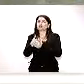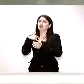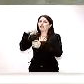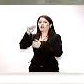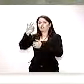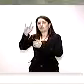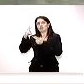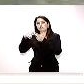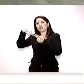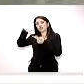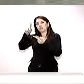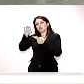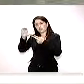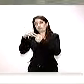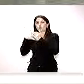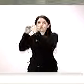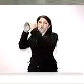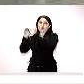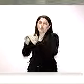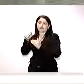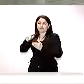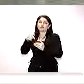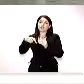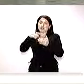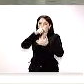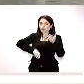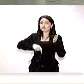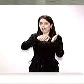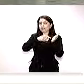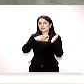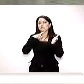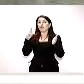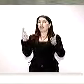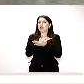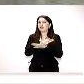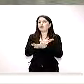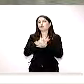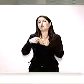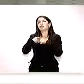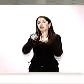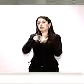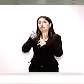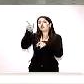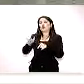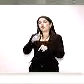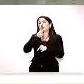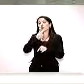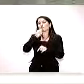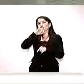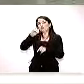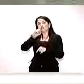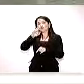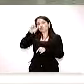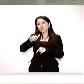casa pela irregularidade do contrato do termo aditivo aplico ao Senor José Antônio de Barros Neto multa de 500 of